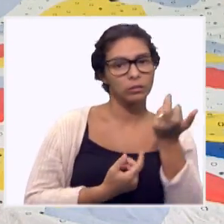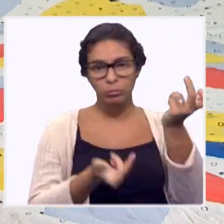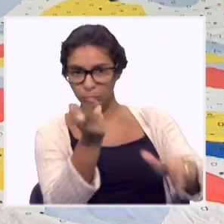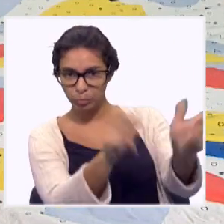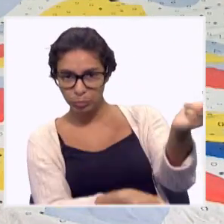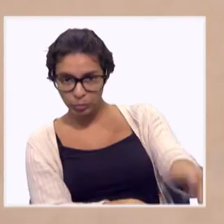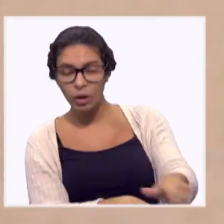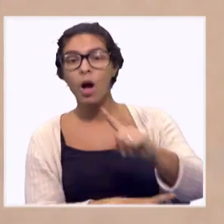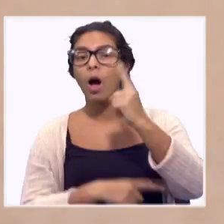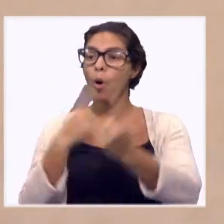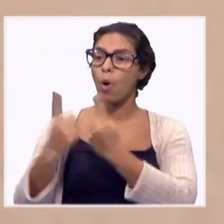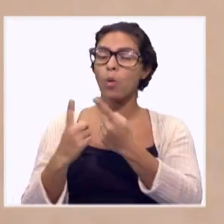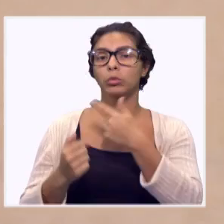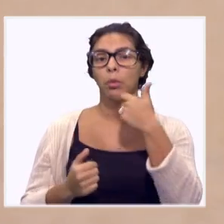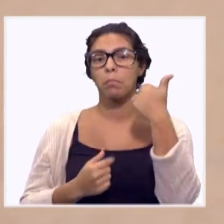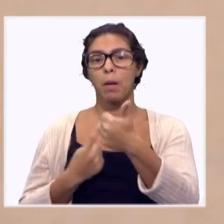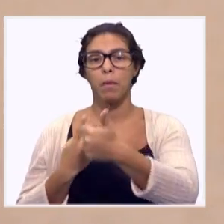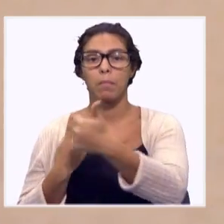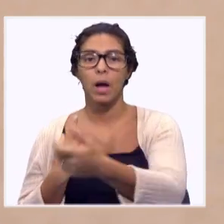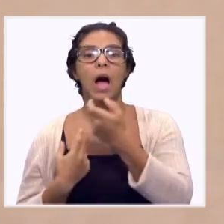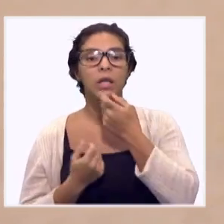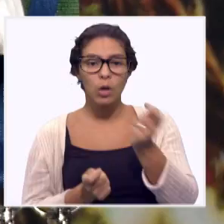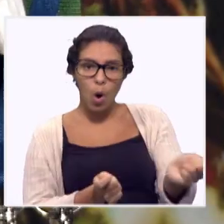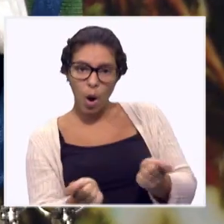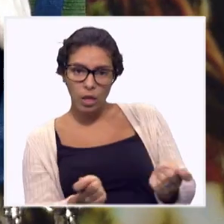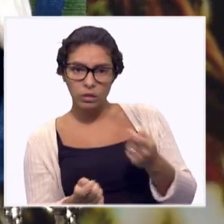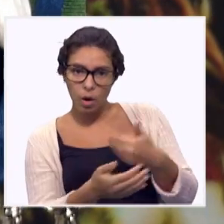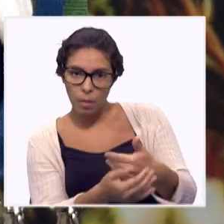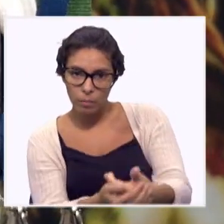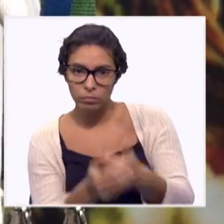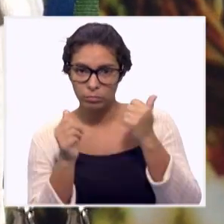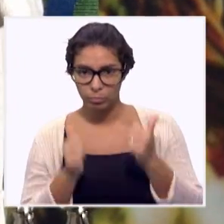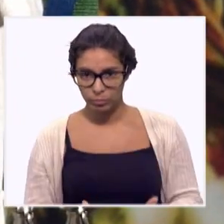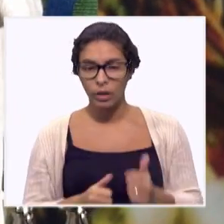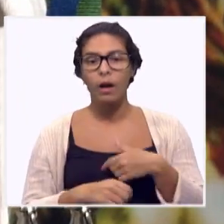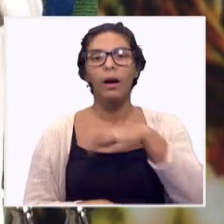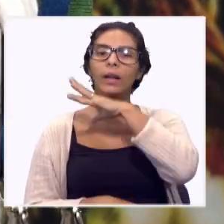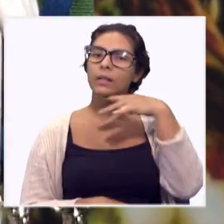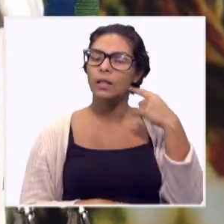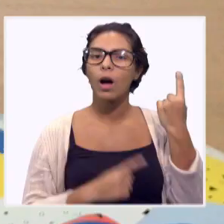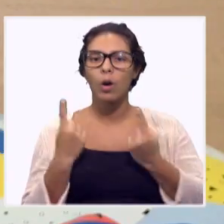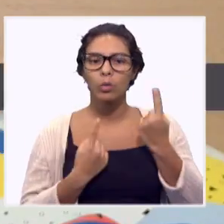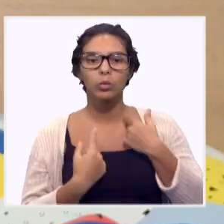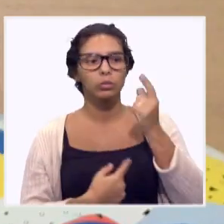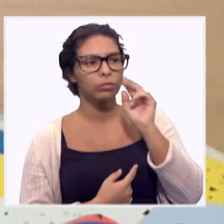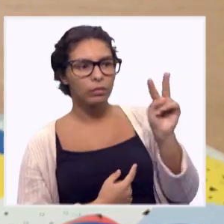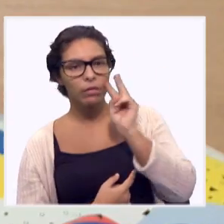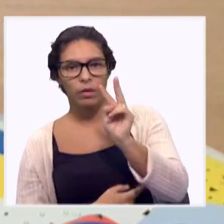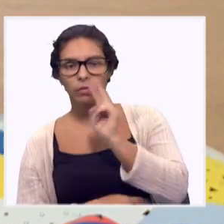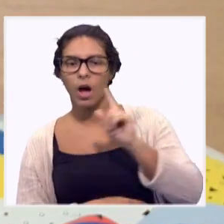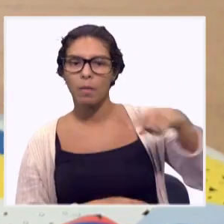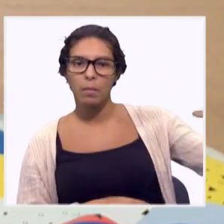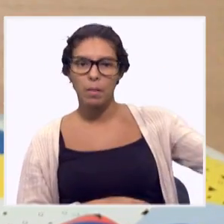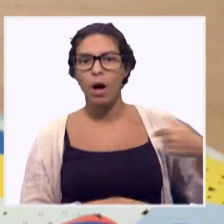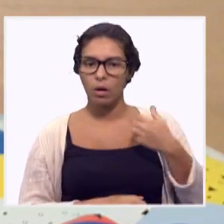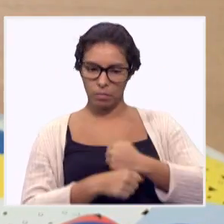mas para outros tudo pode correr bem desde que a palavra de ordem seja organização. É engraçado porque muita gente vê os freelancers e muitos freelancers